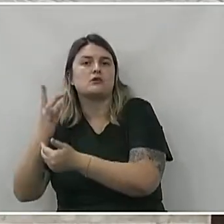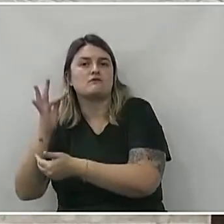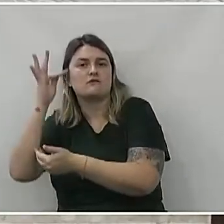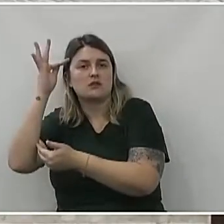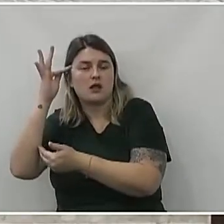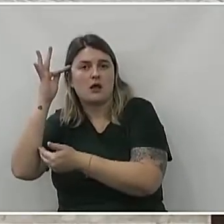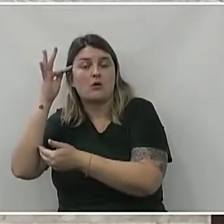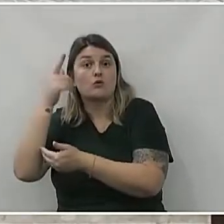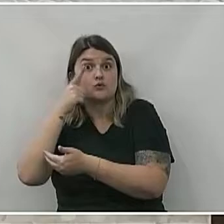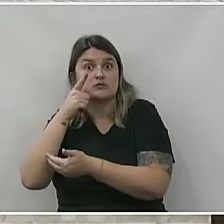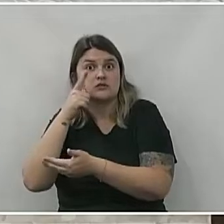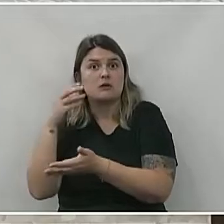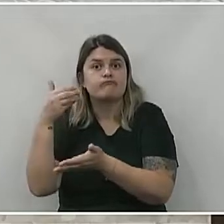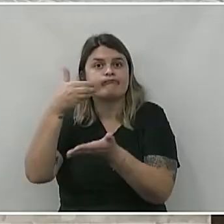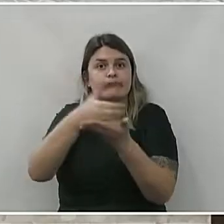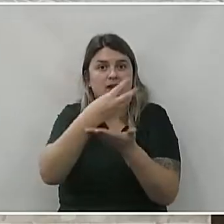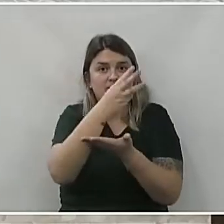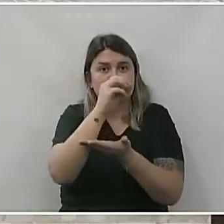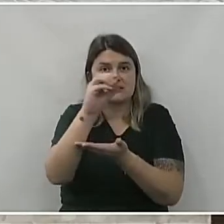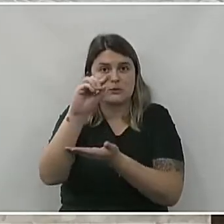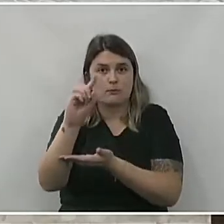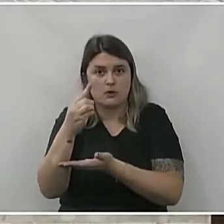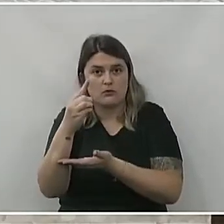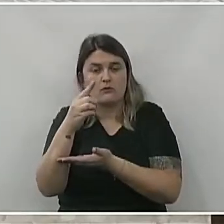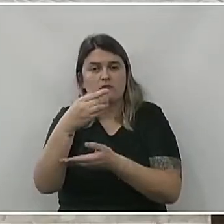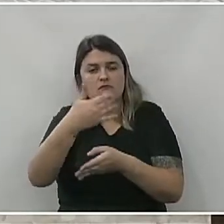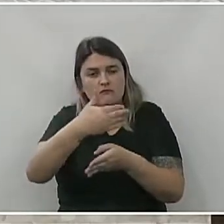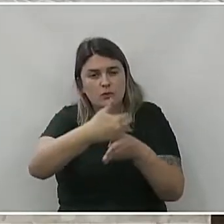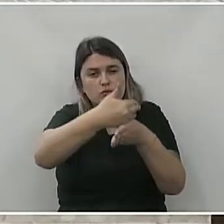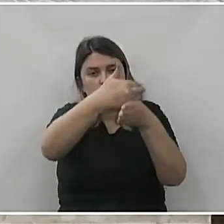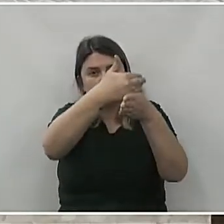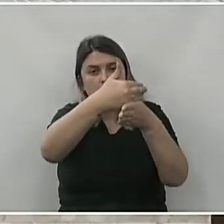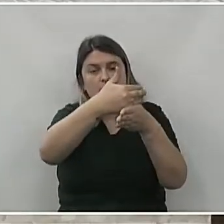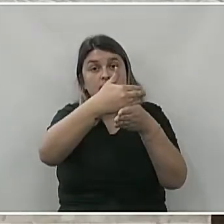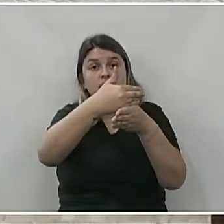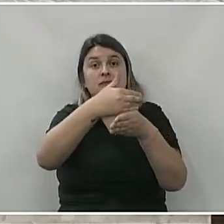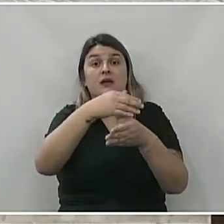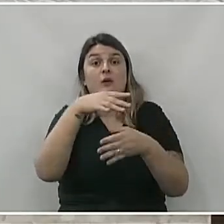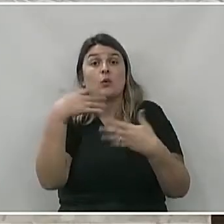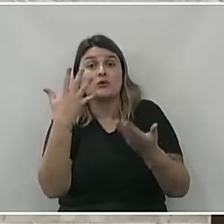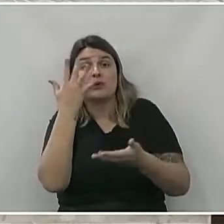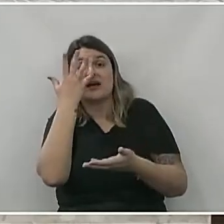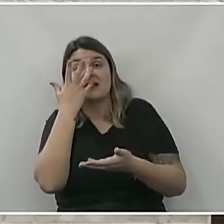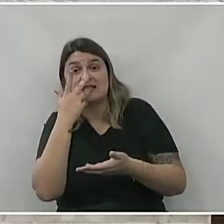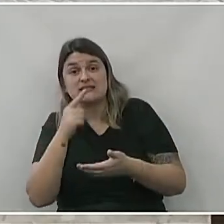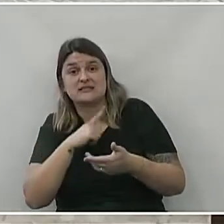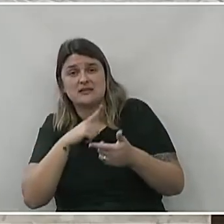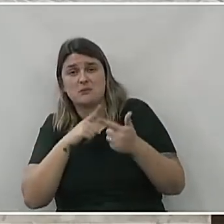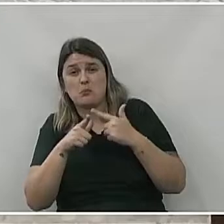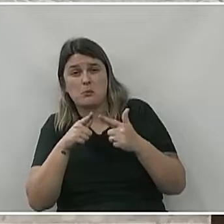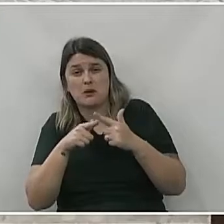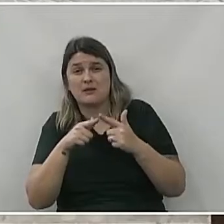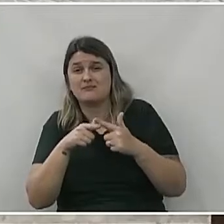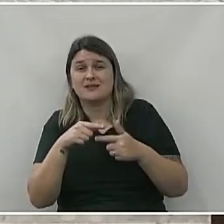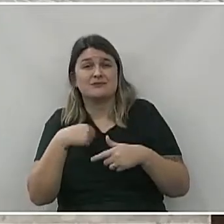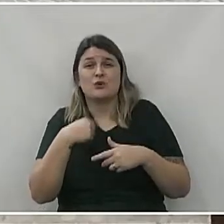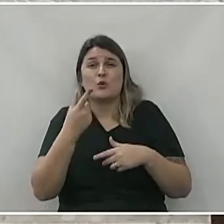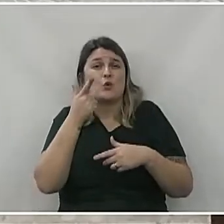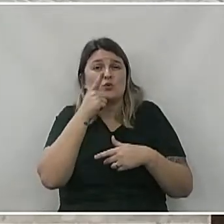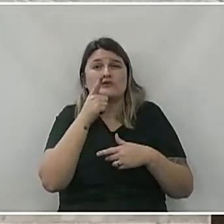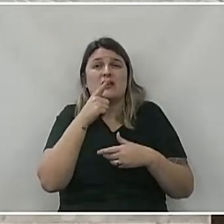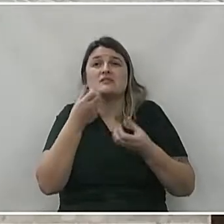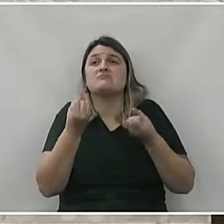local, mas esse projeto vai ajudar muito, porque as crianças, quando elas ficam com um problema, elas às vezes não podem se